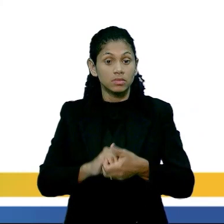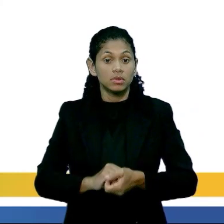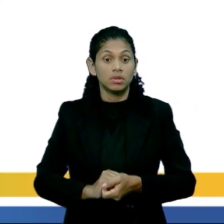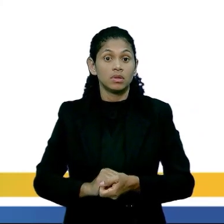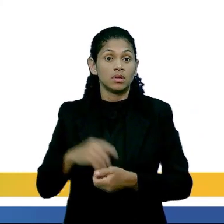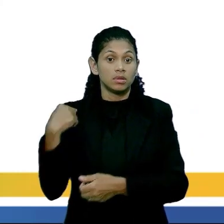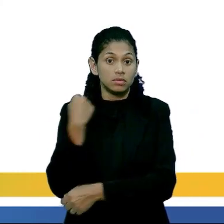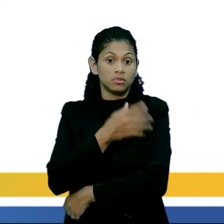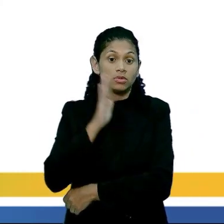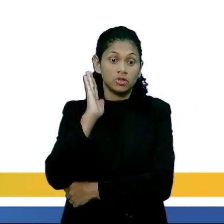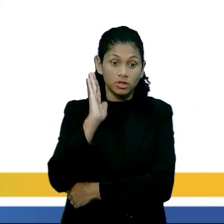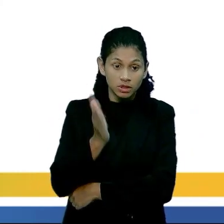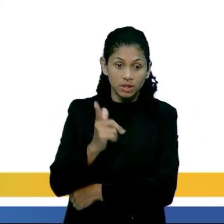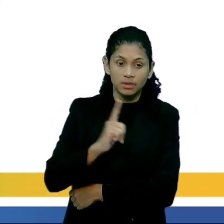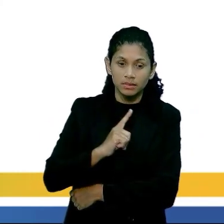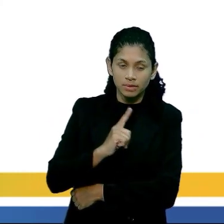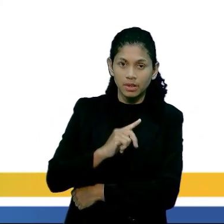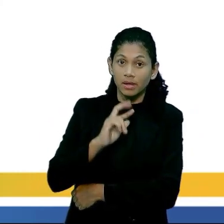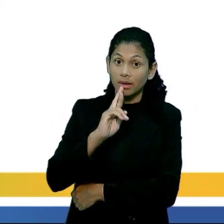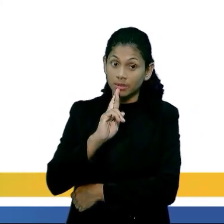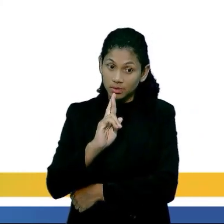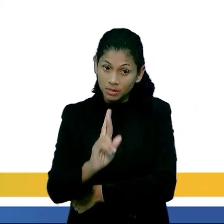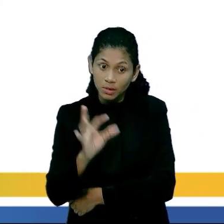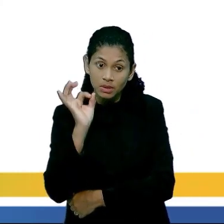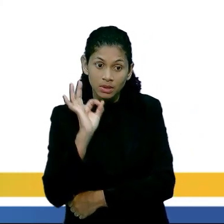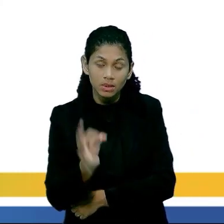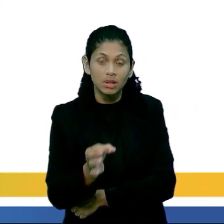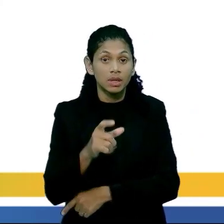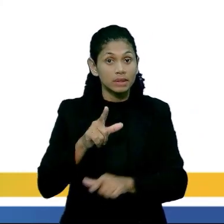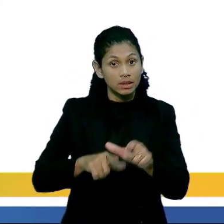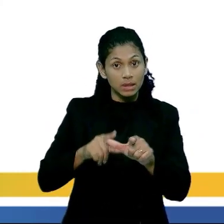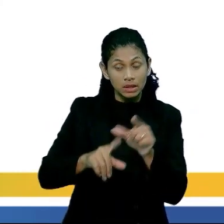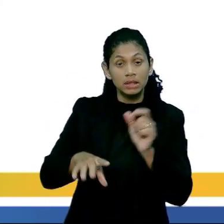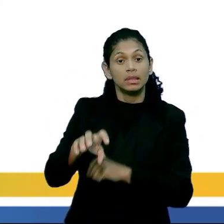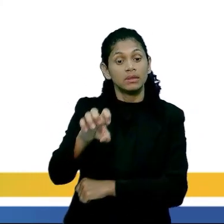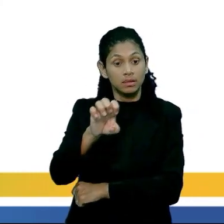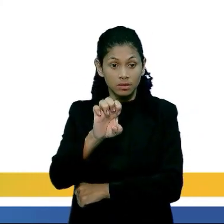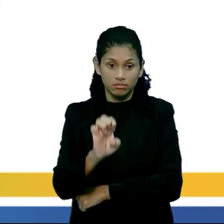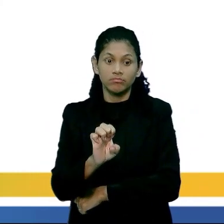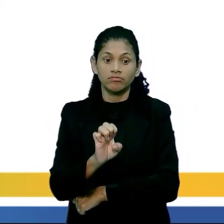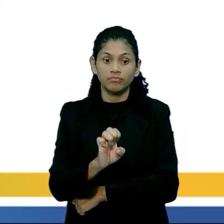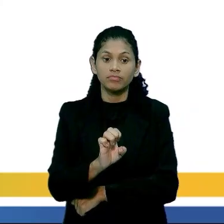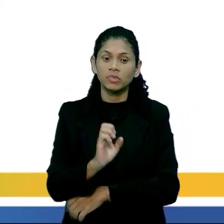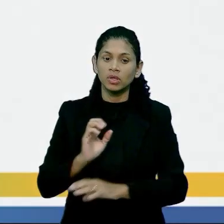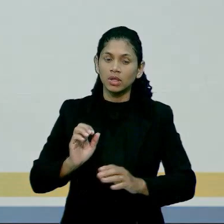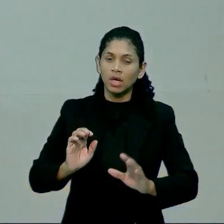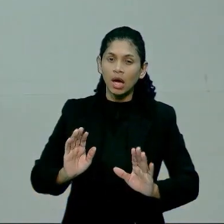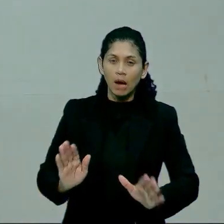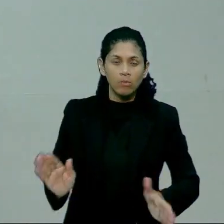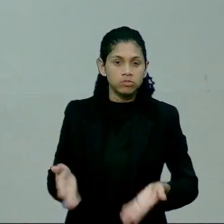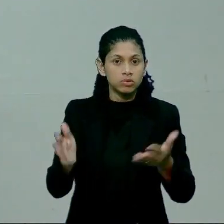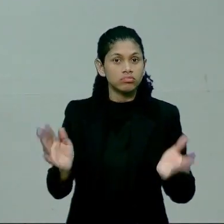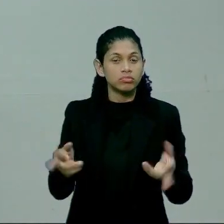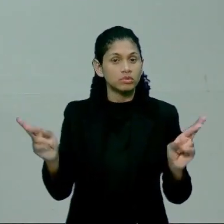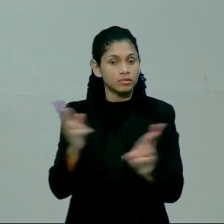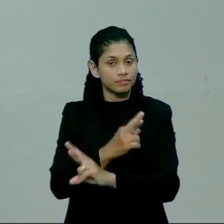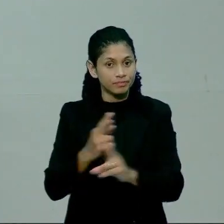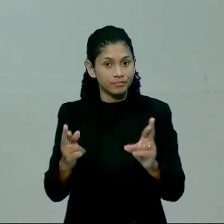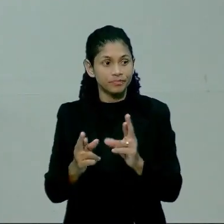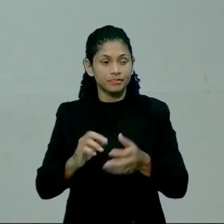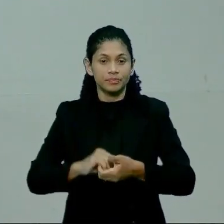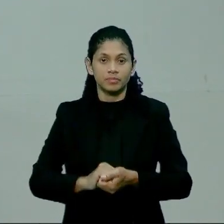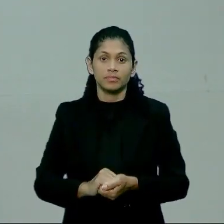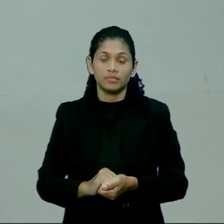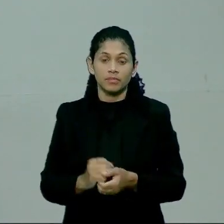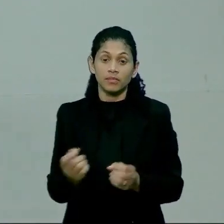um gabarito dela, eu vou dar uma passadinha, que é reproduzir a relação de casualidade entre efeito e exercício, e aí a gente já volta e faz o link